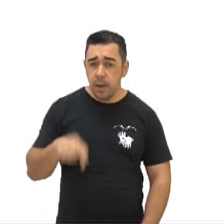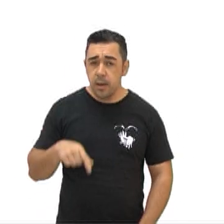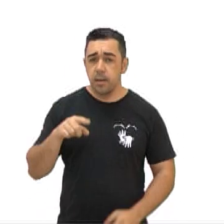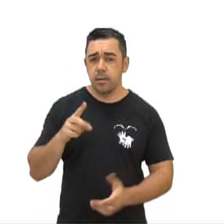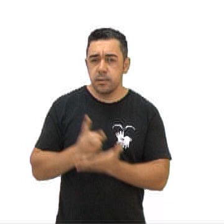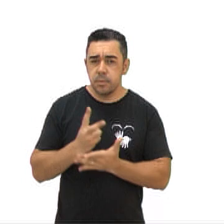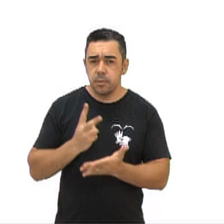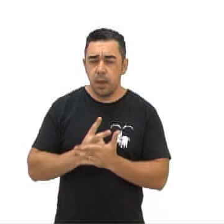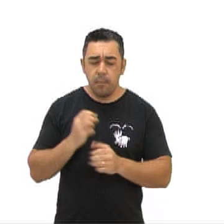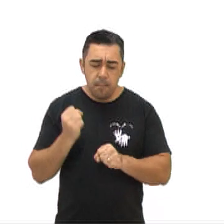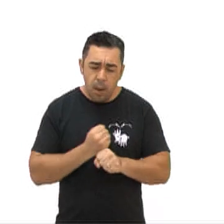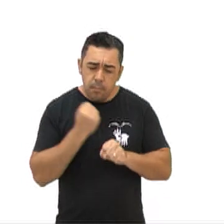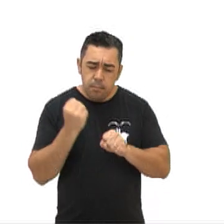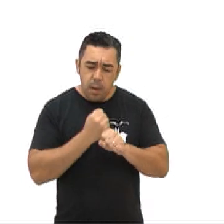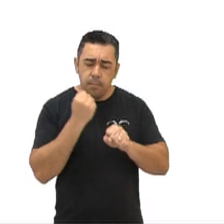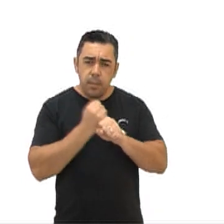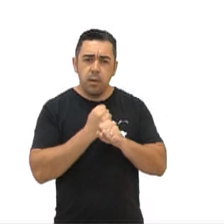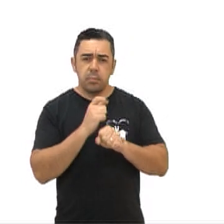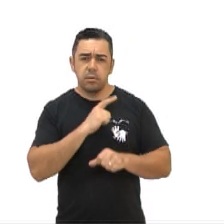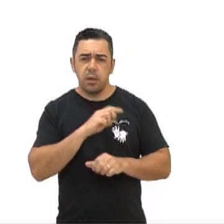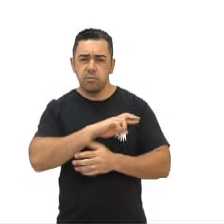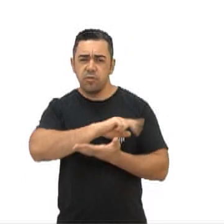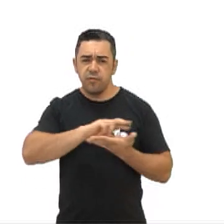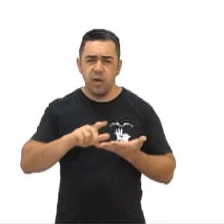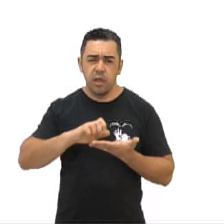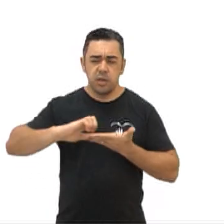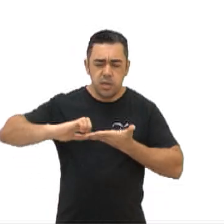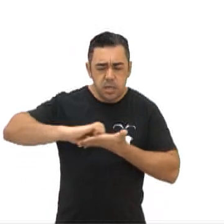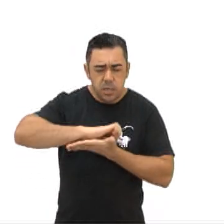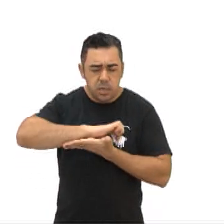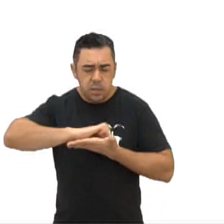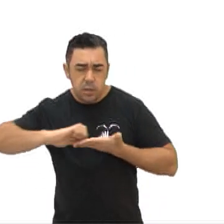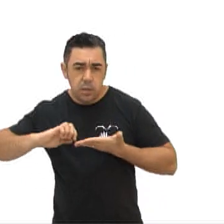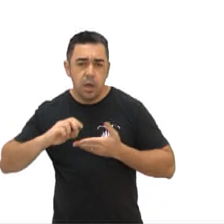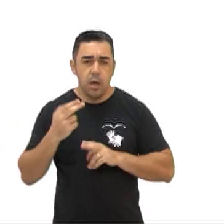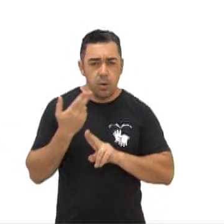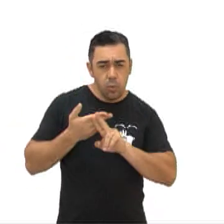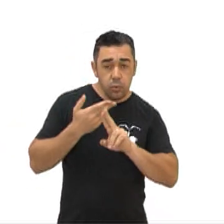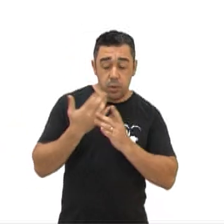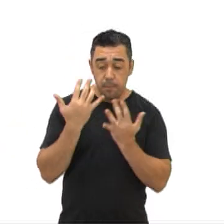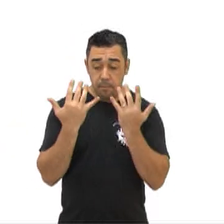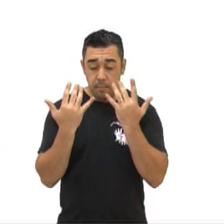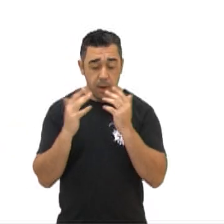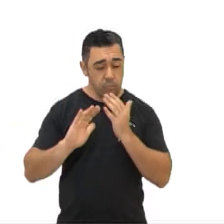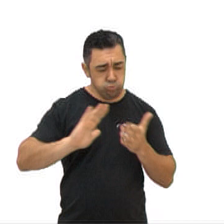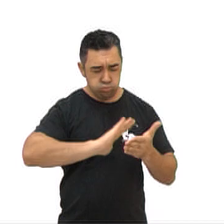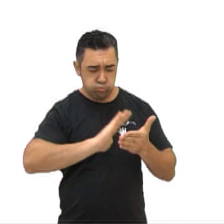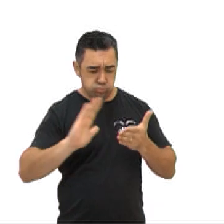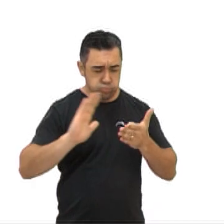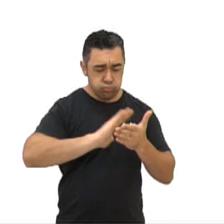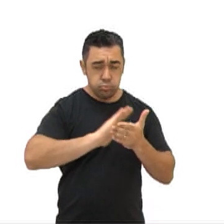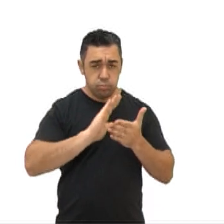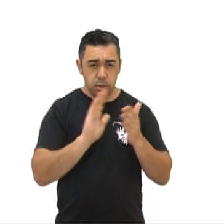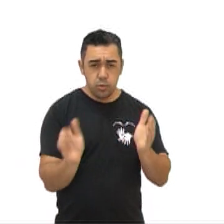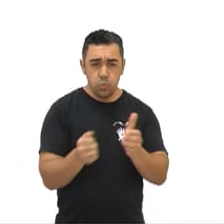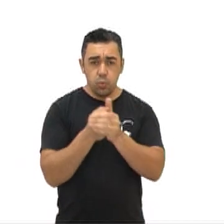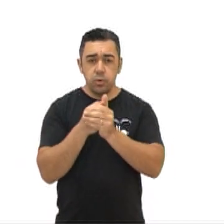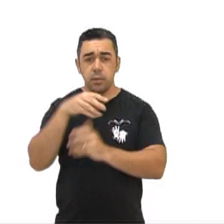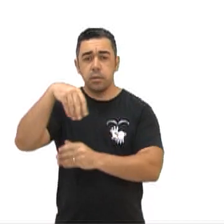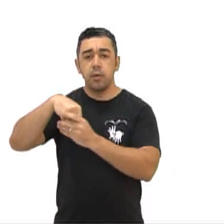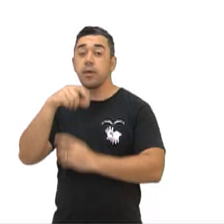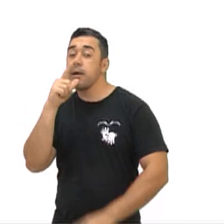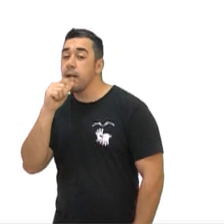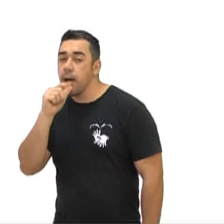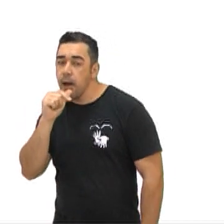de 1000 inacabáveis lixas, usadas por mãos escultoras, escondidas na água,